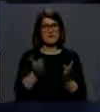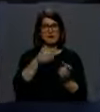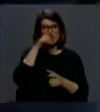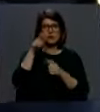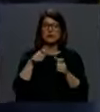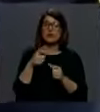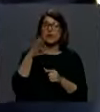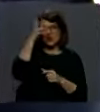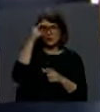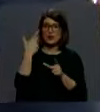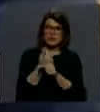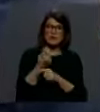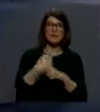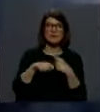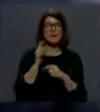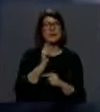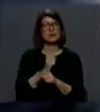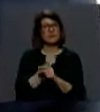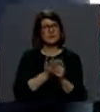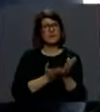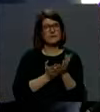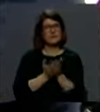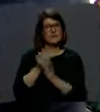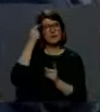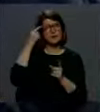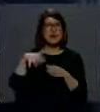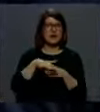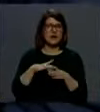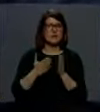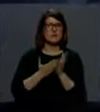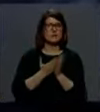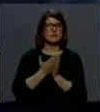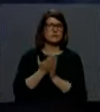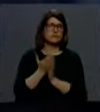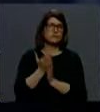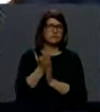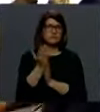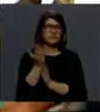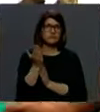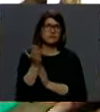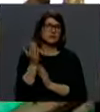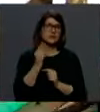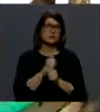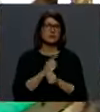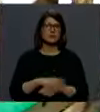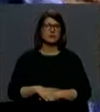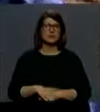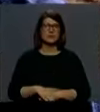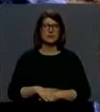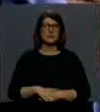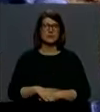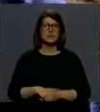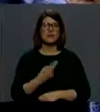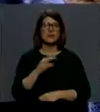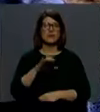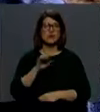vende o leite continue a fazer a sua parte para que o setor sobreviva para além da pandemia. Se o Nicole conseguir vender as